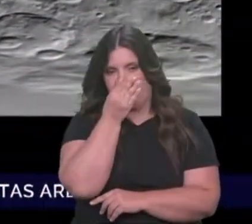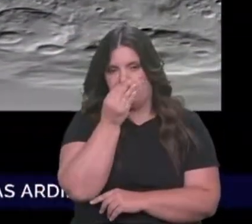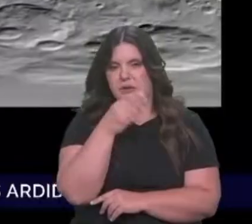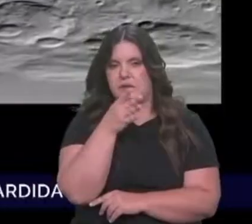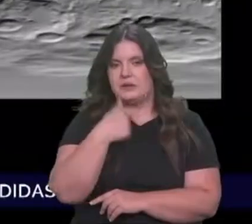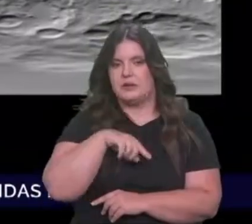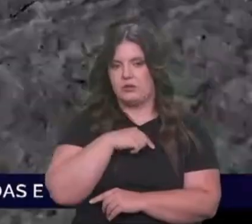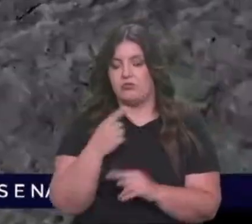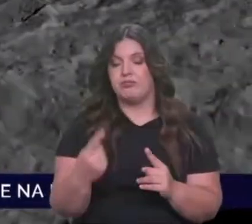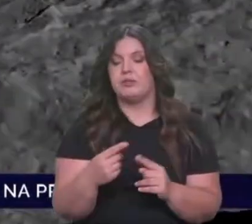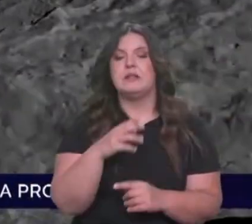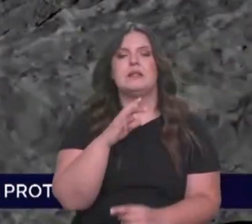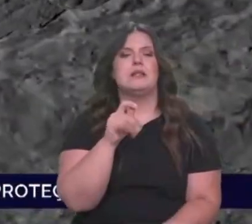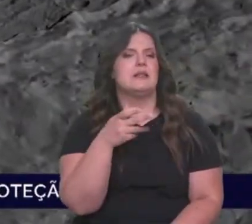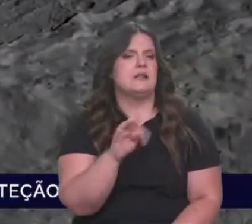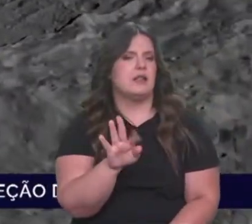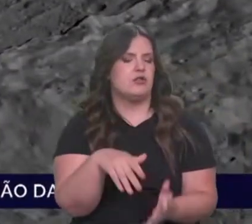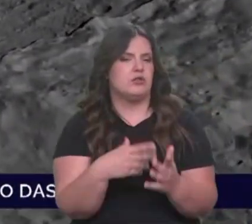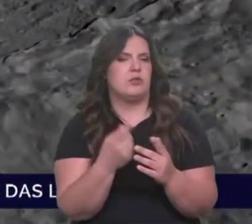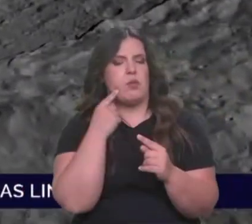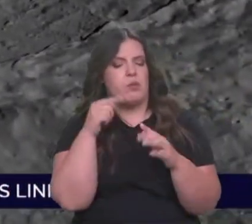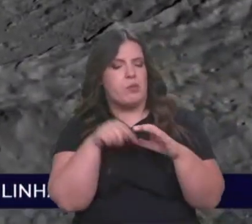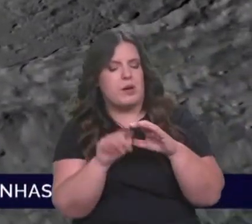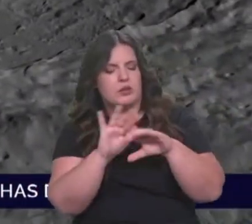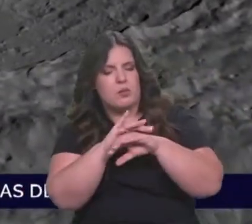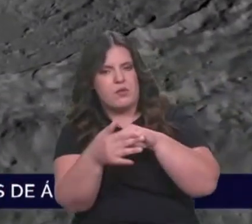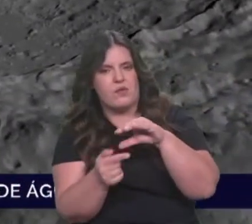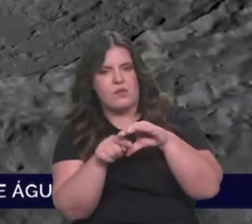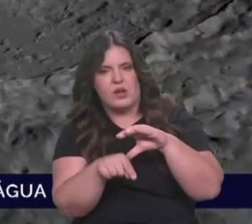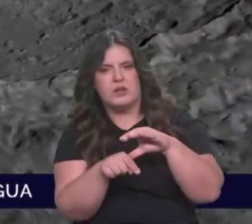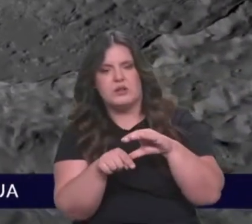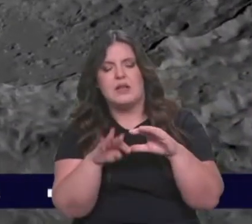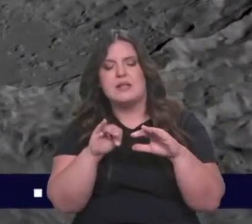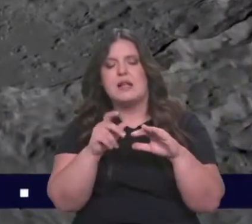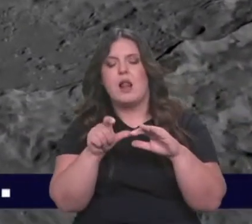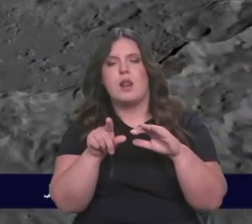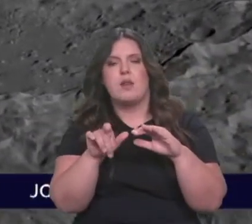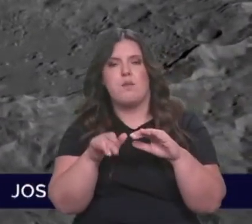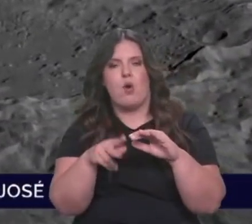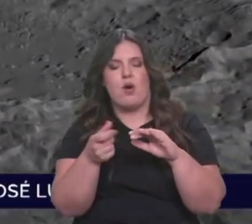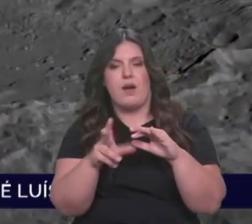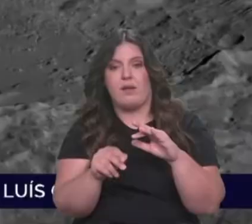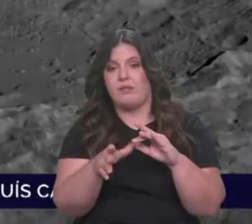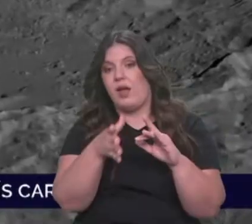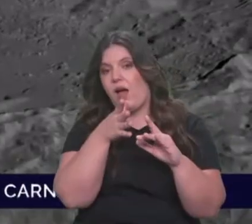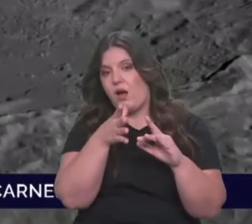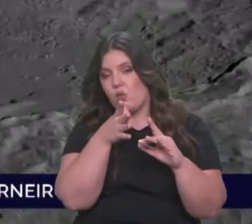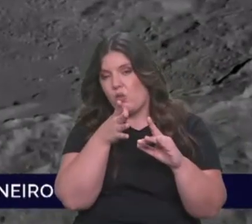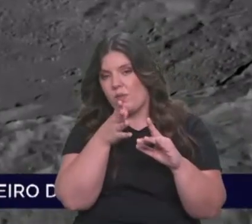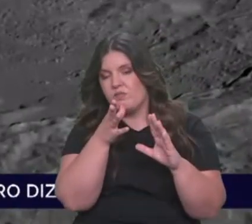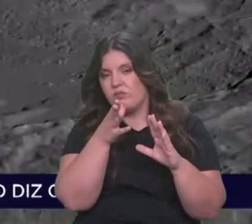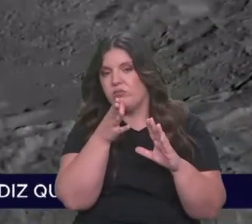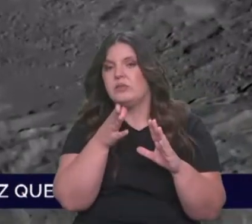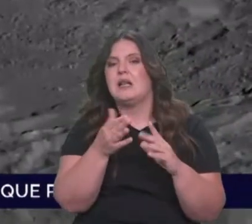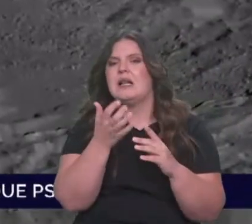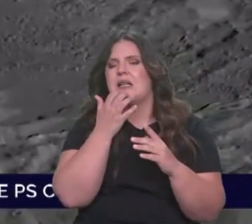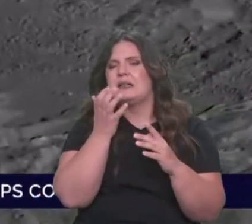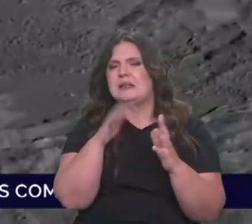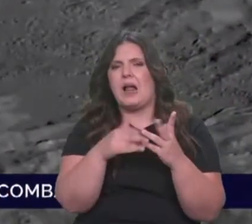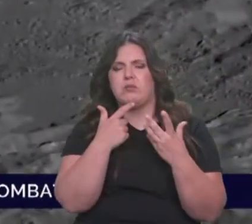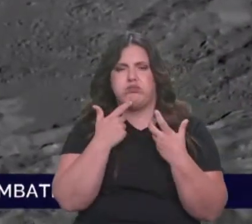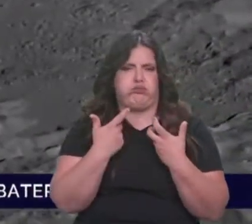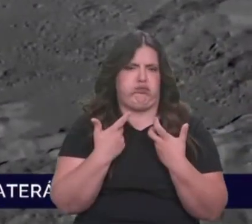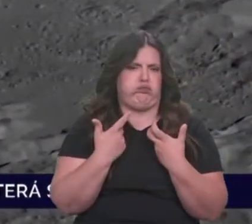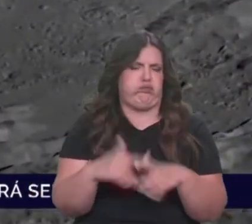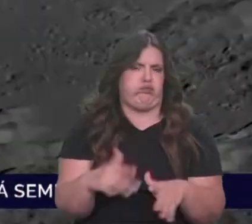que Ceres terá por baixo desta superfície uma grande salmoura. Água muitíssimo salgada, responsável